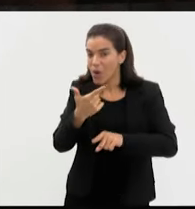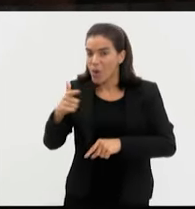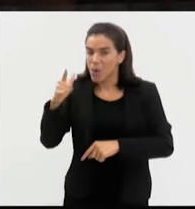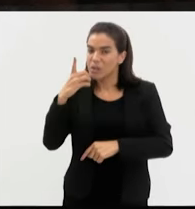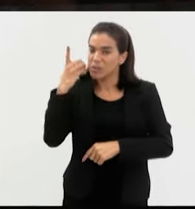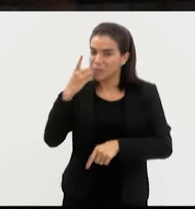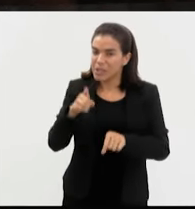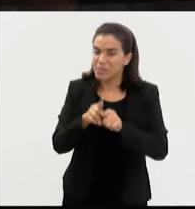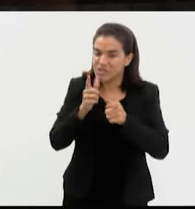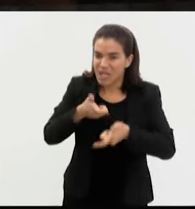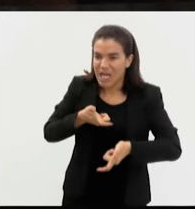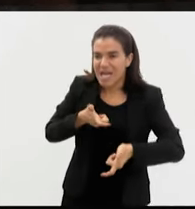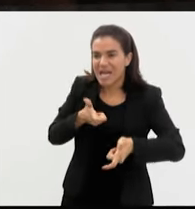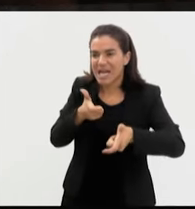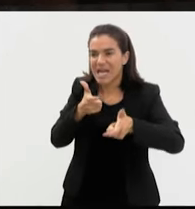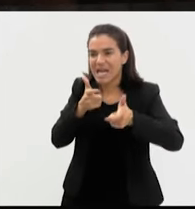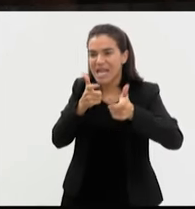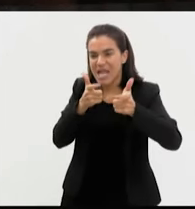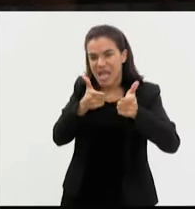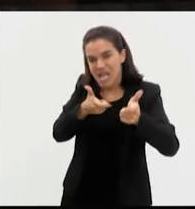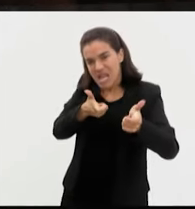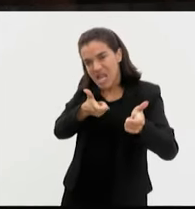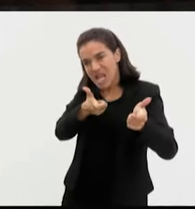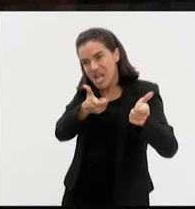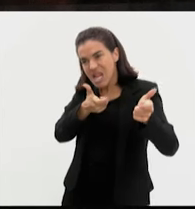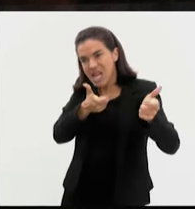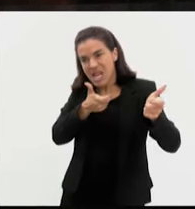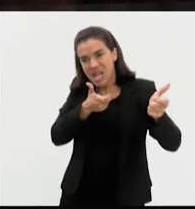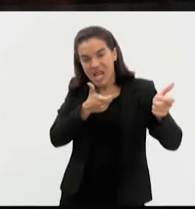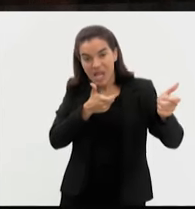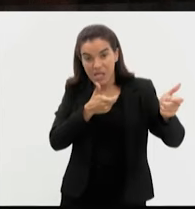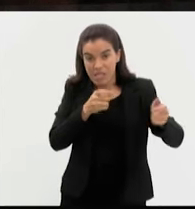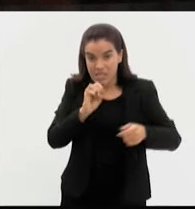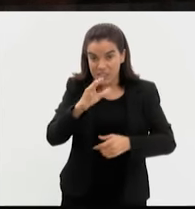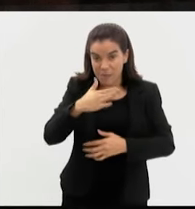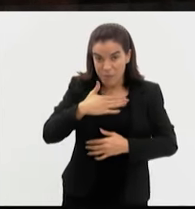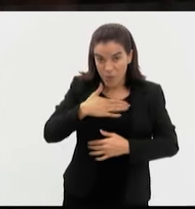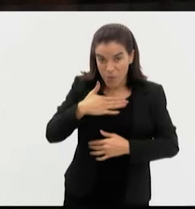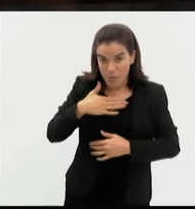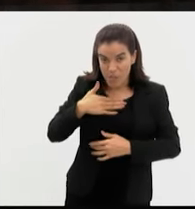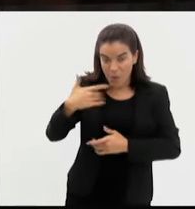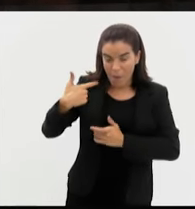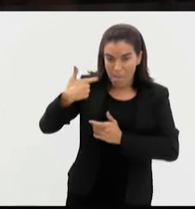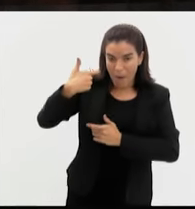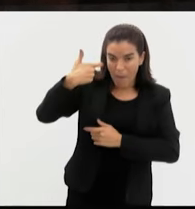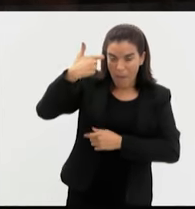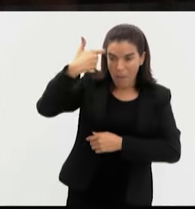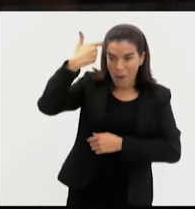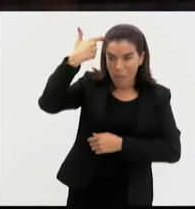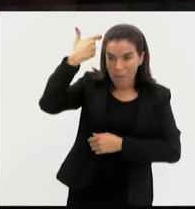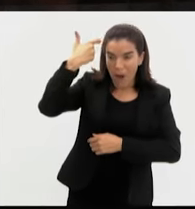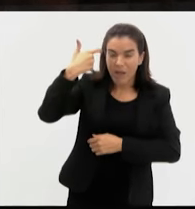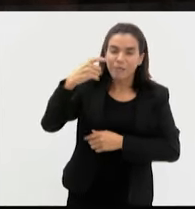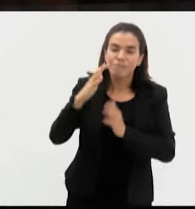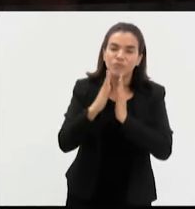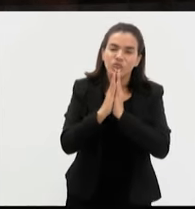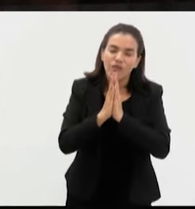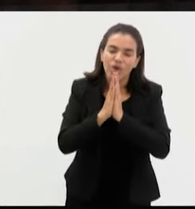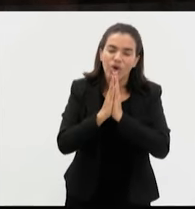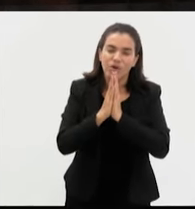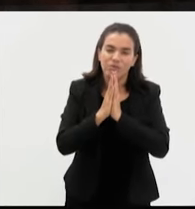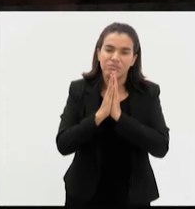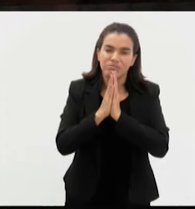aqui e eu peço a vocês se um dia vier acontecer alguma coisa comigo que os senhores continuem levantando essa